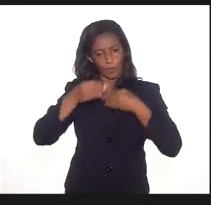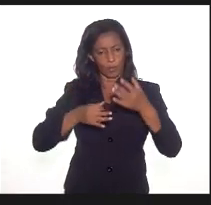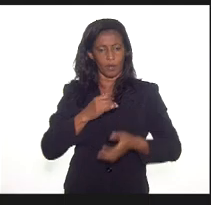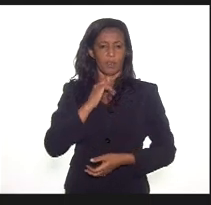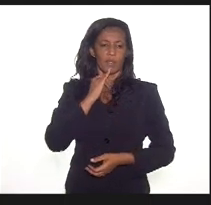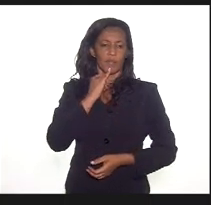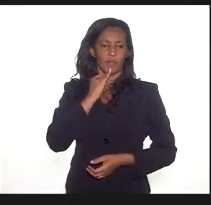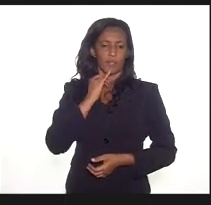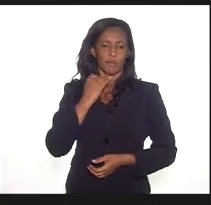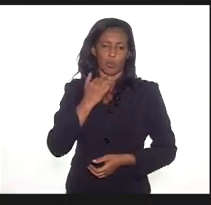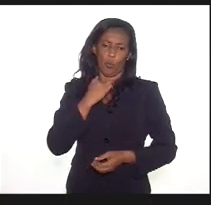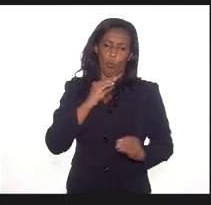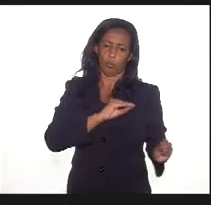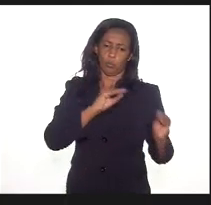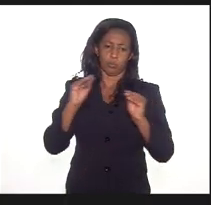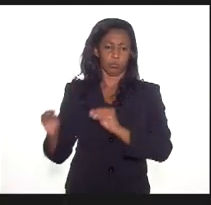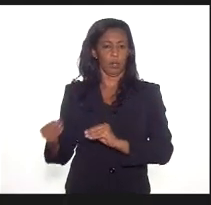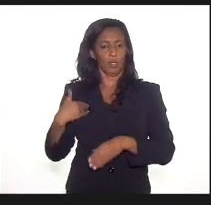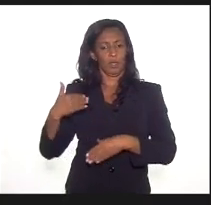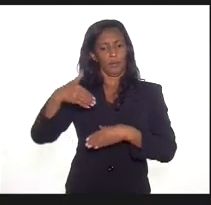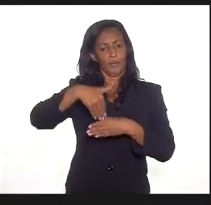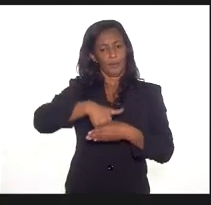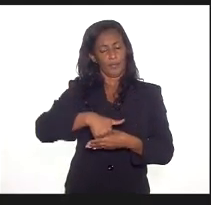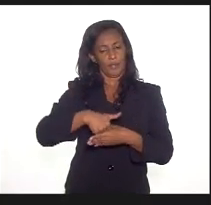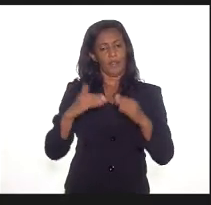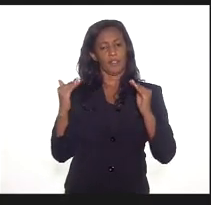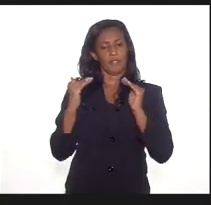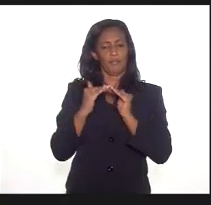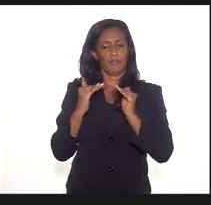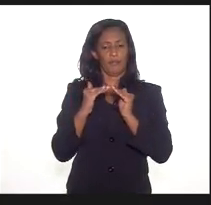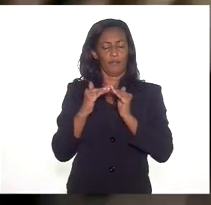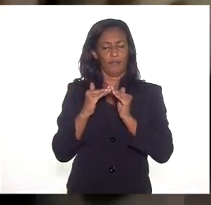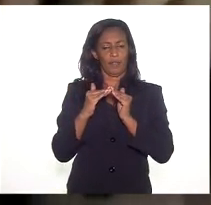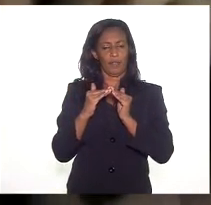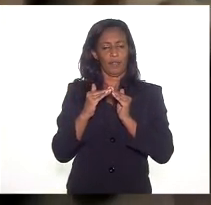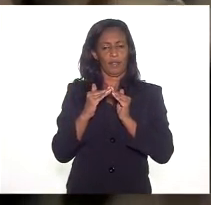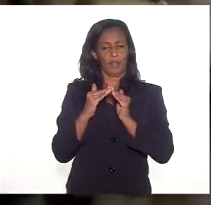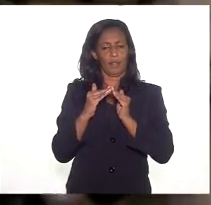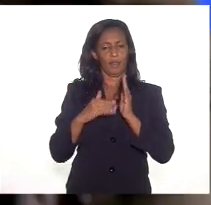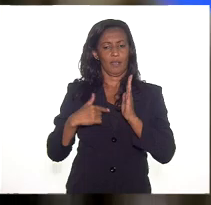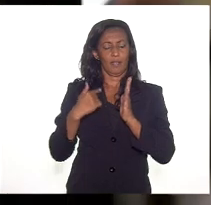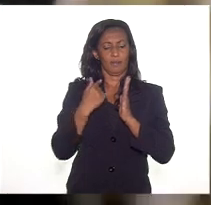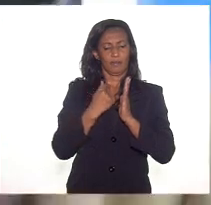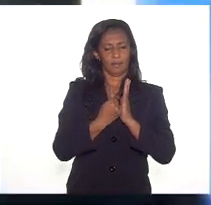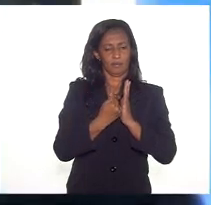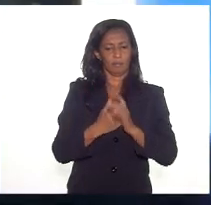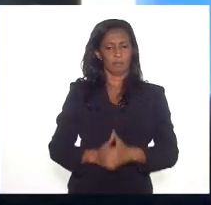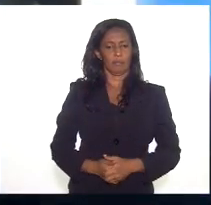foi possível adiar, e o meu voto vai ser favorável pelo destaque apresentado.